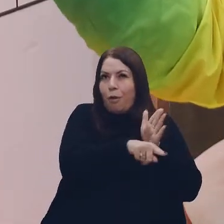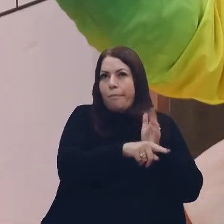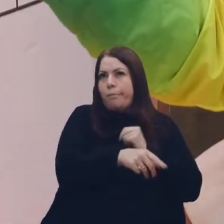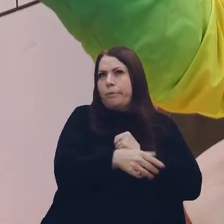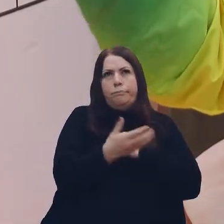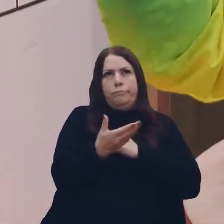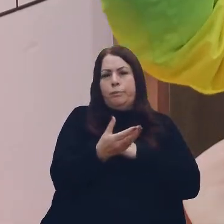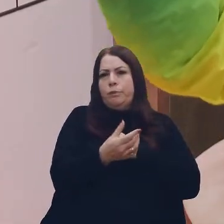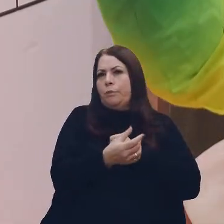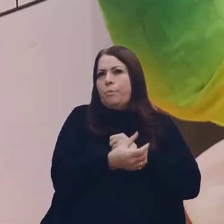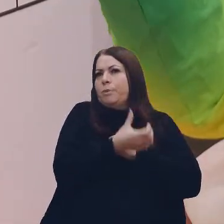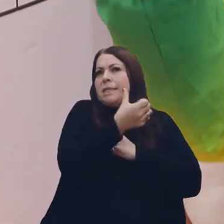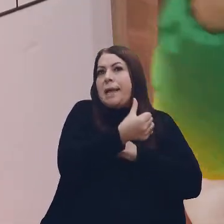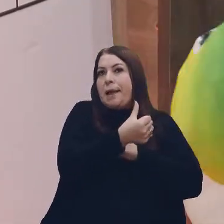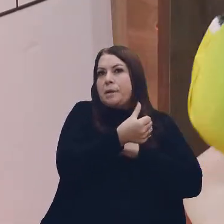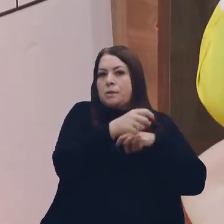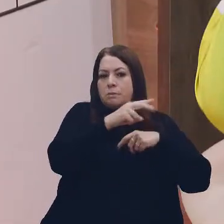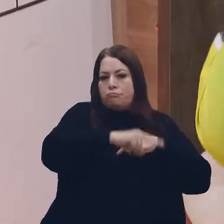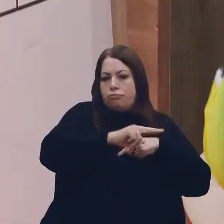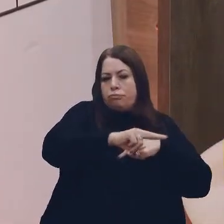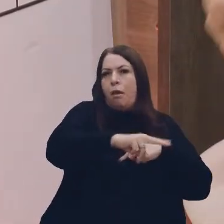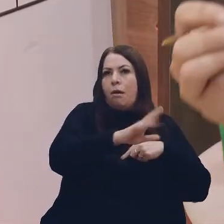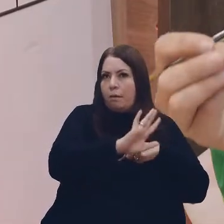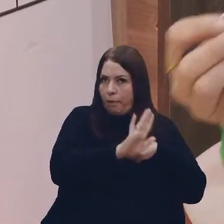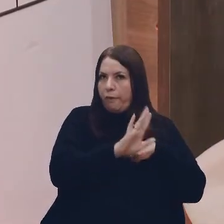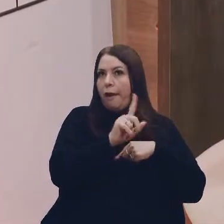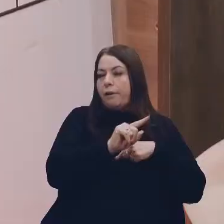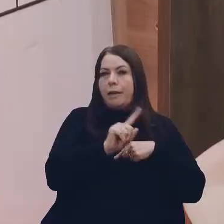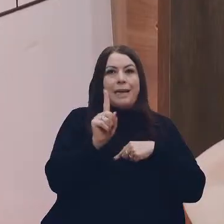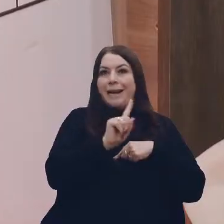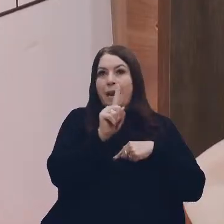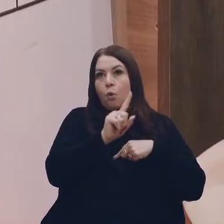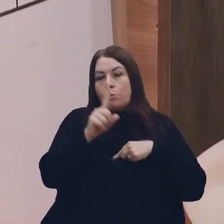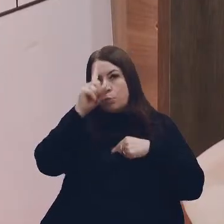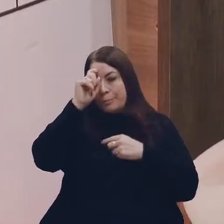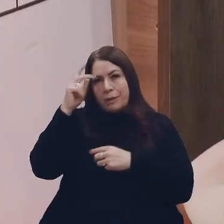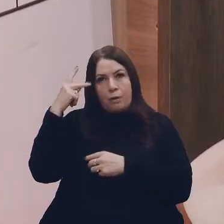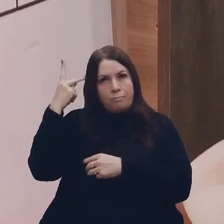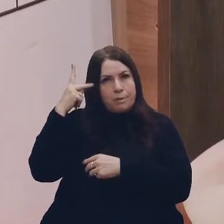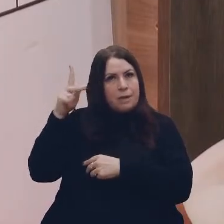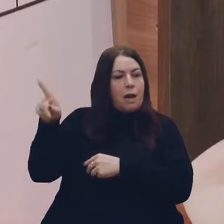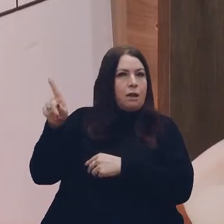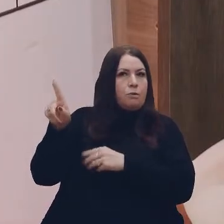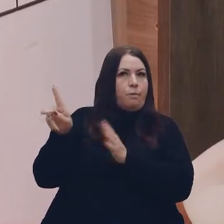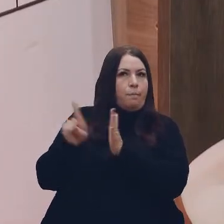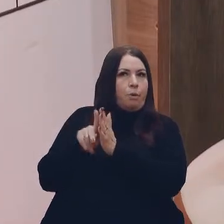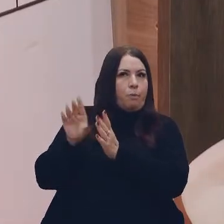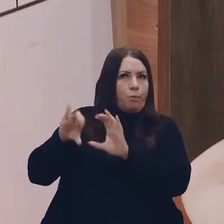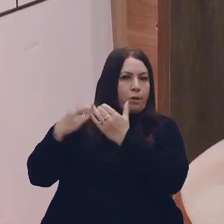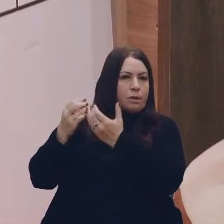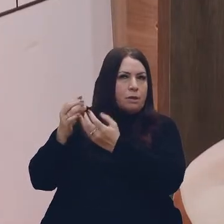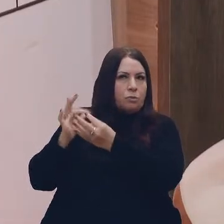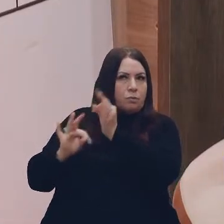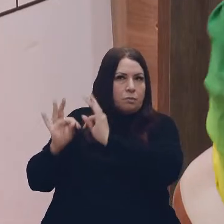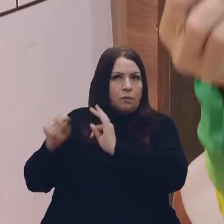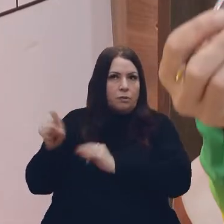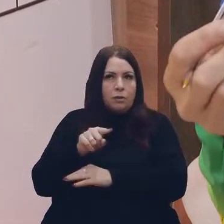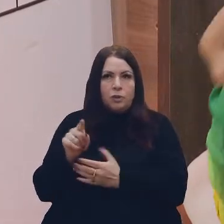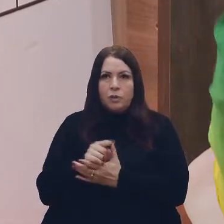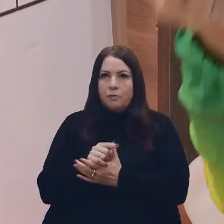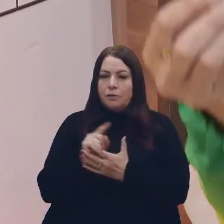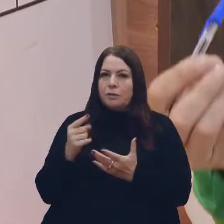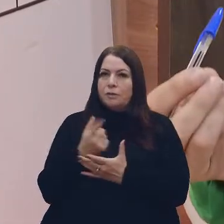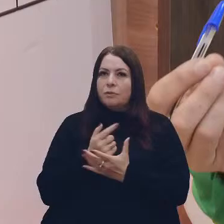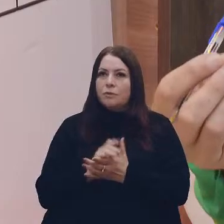meia dúzia de leitos ou alguma coisa nesse sentido, não em manicômios ou comunidades terapêuticas, né?